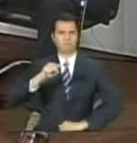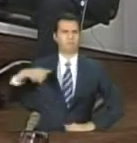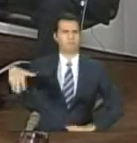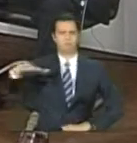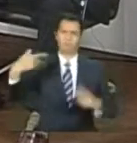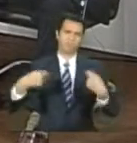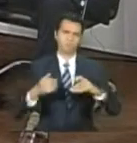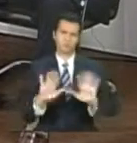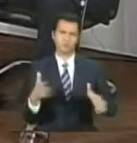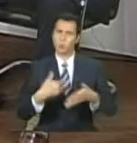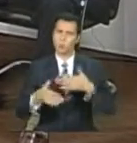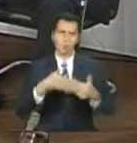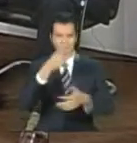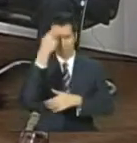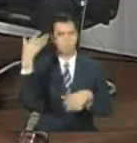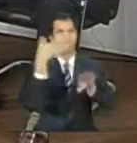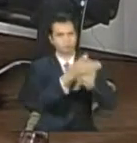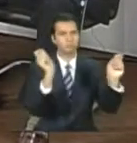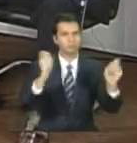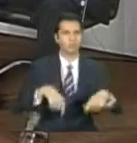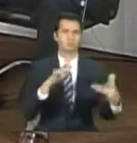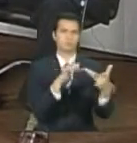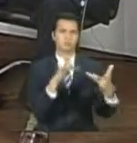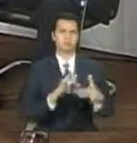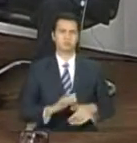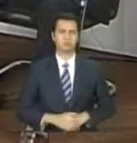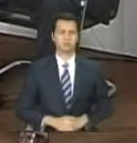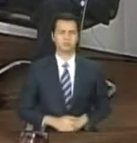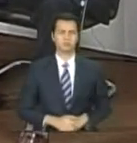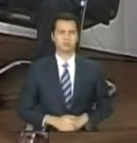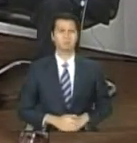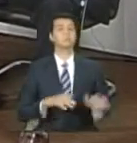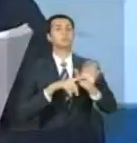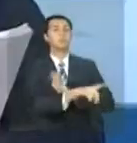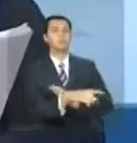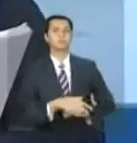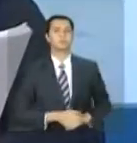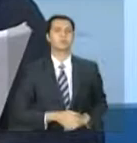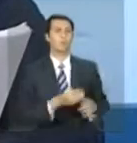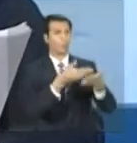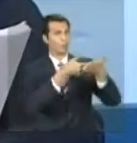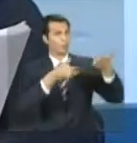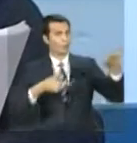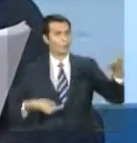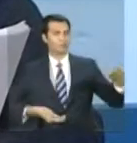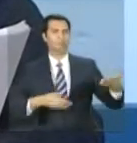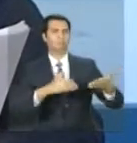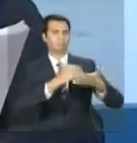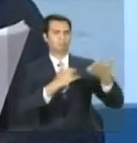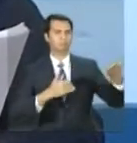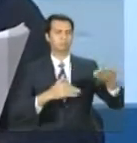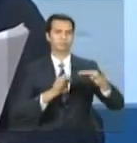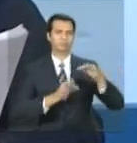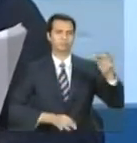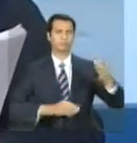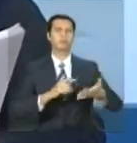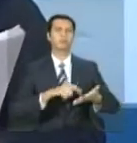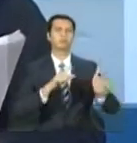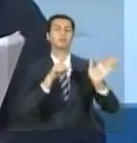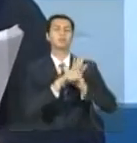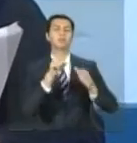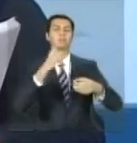ao município. Roberto, essa é bem longa, hein? Vamos lá. Edivaldo Martins, de Imbé, Santa